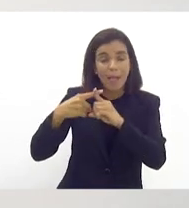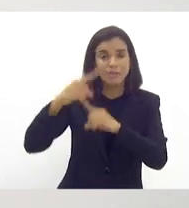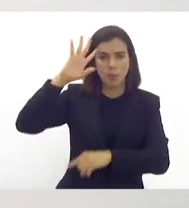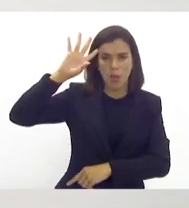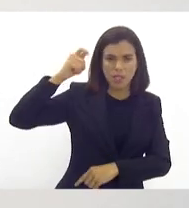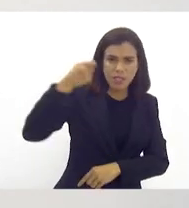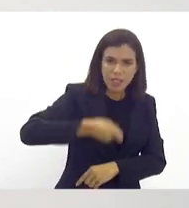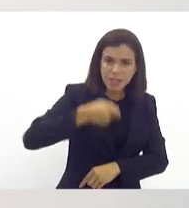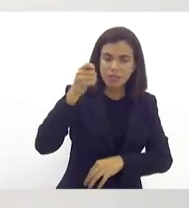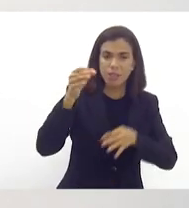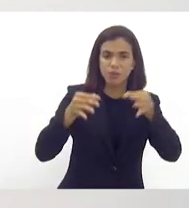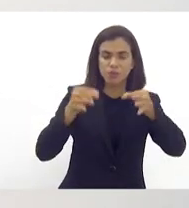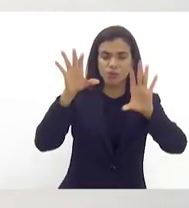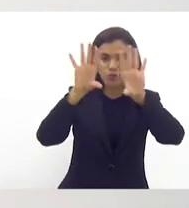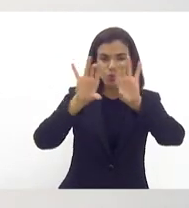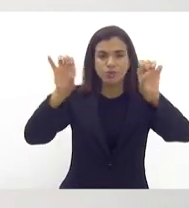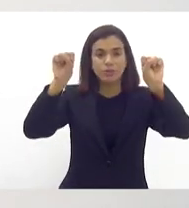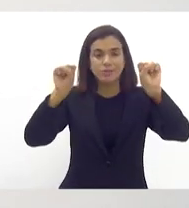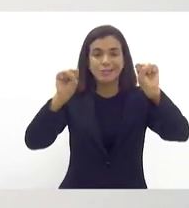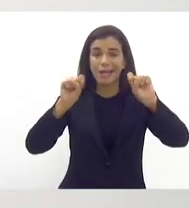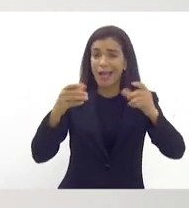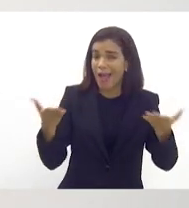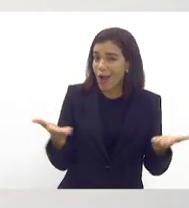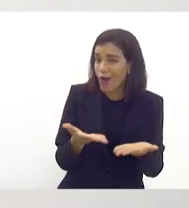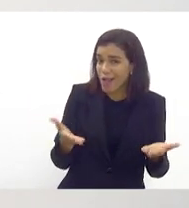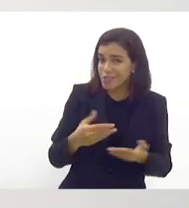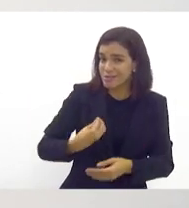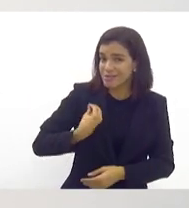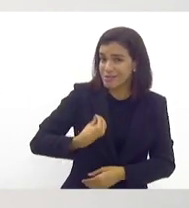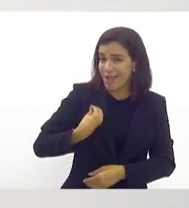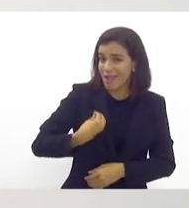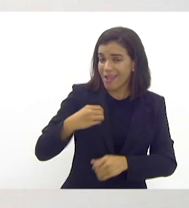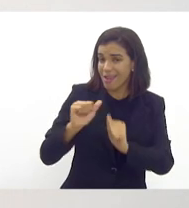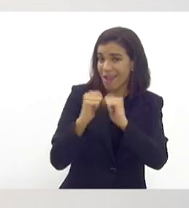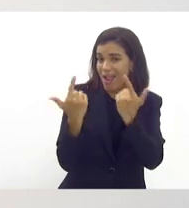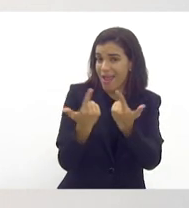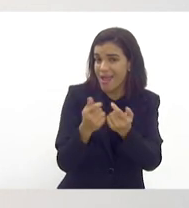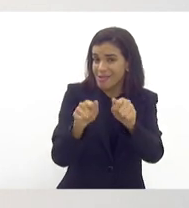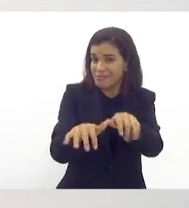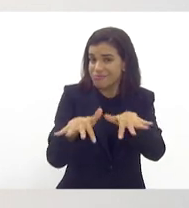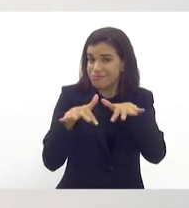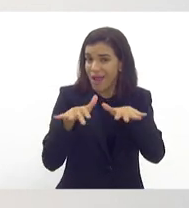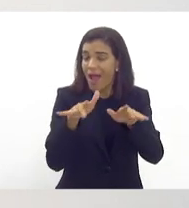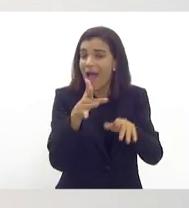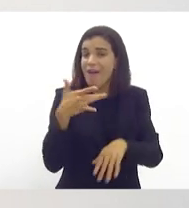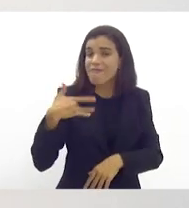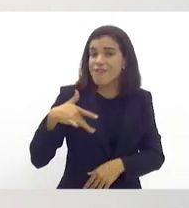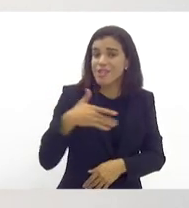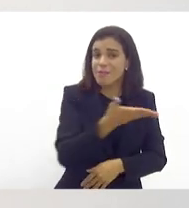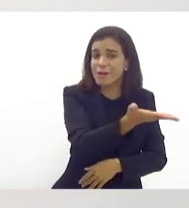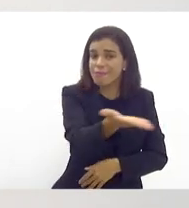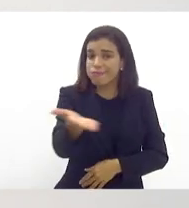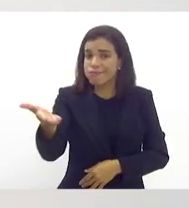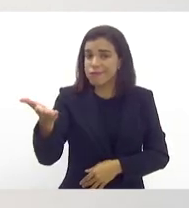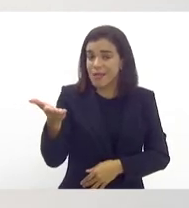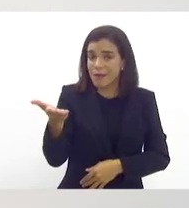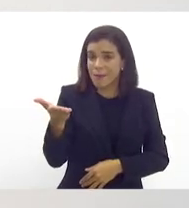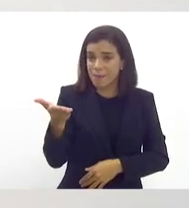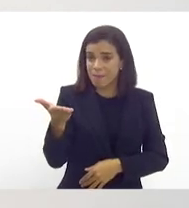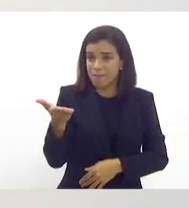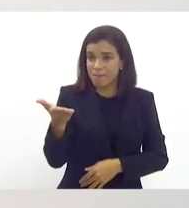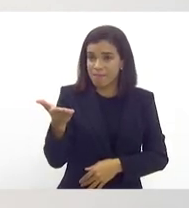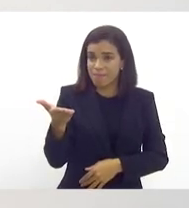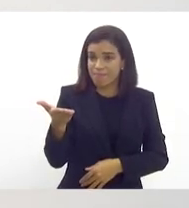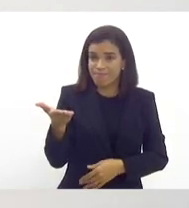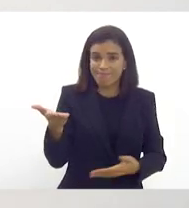tá aqui na casa do Povo com as vítimas aqui dessa situação deixando de maneira